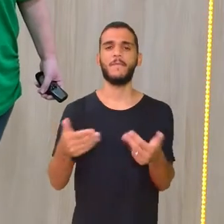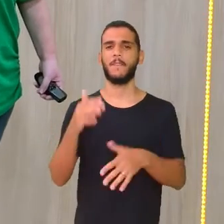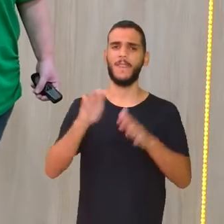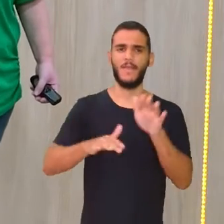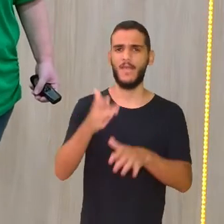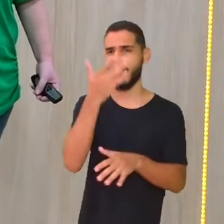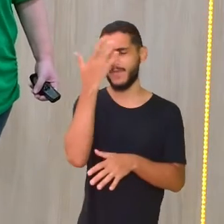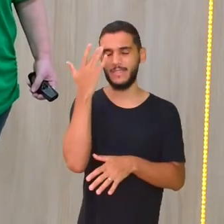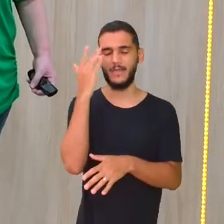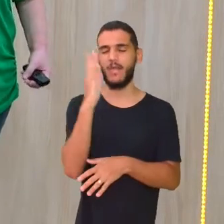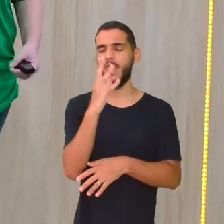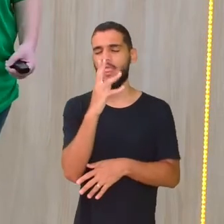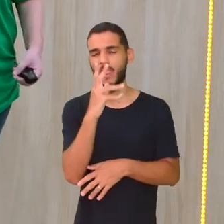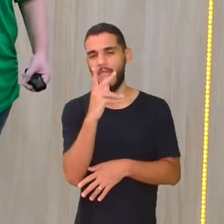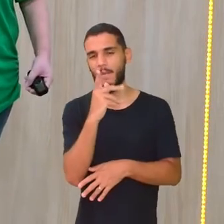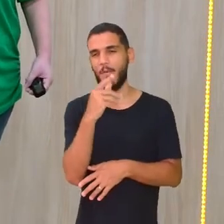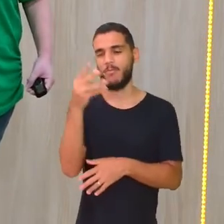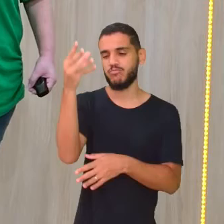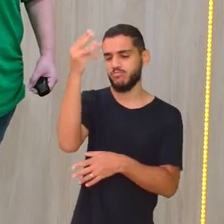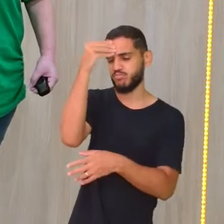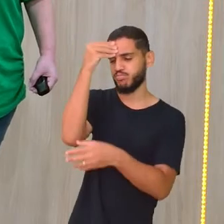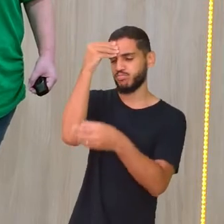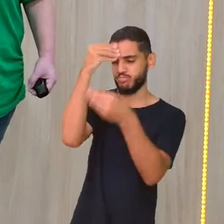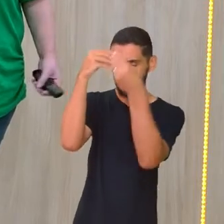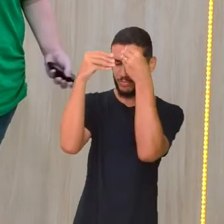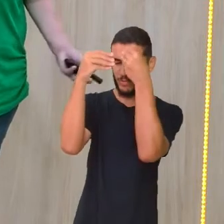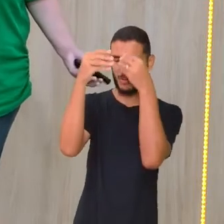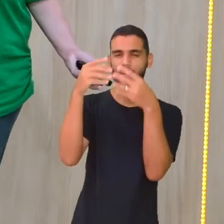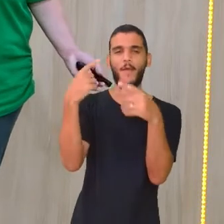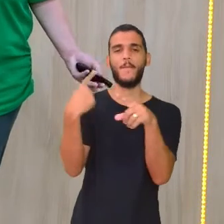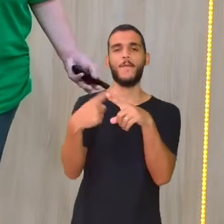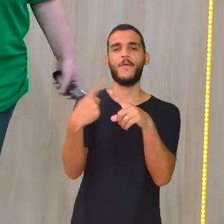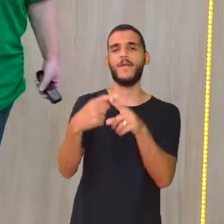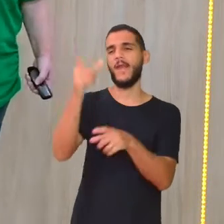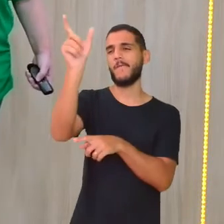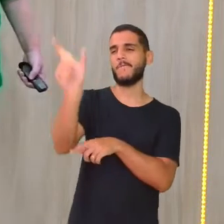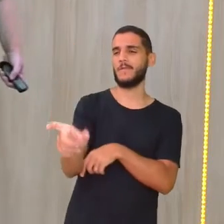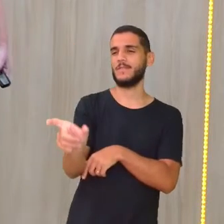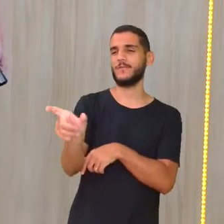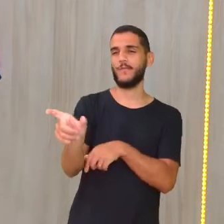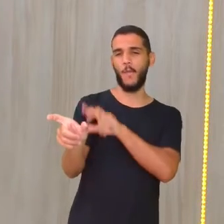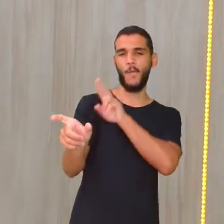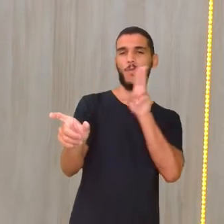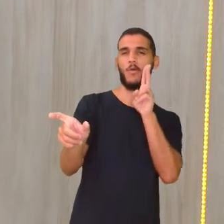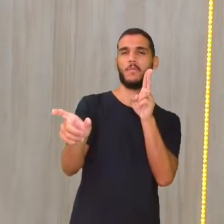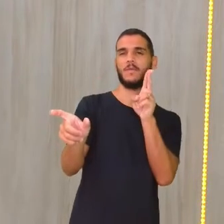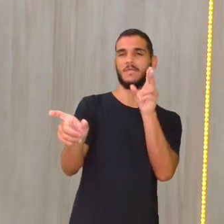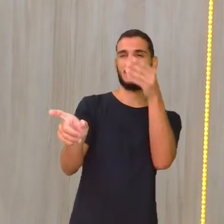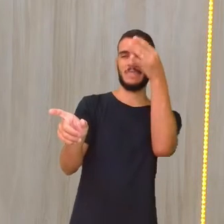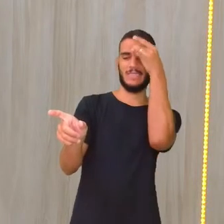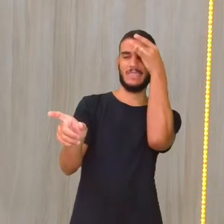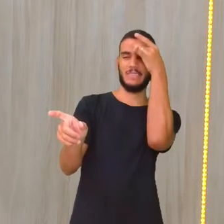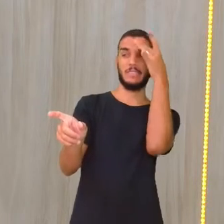pessoa, a gente demora um pouquinho para associar a pessoa ao nome. Imagina um objeto, no caso, hoje a gente